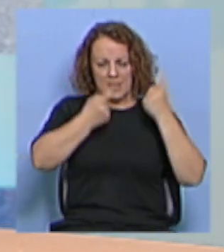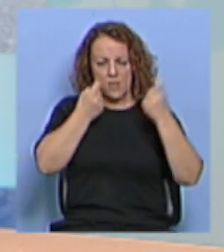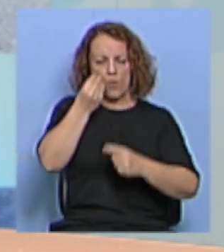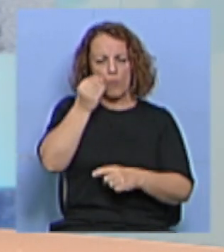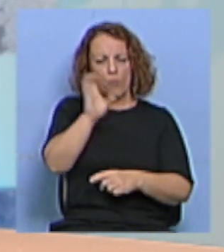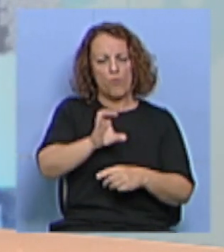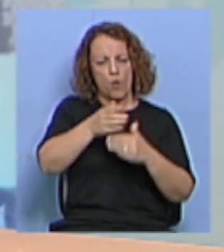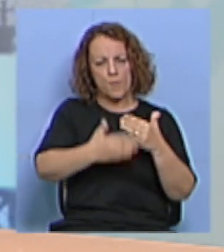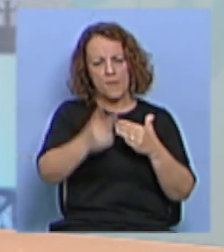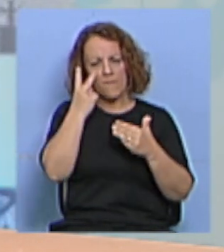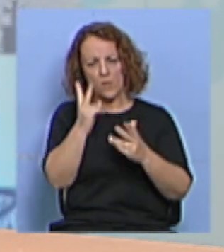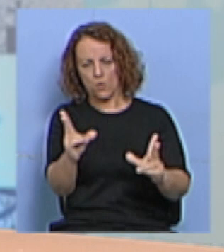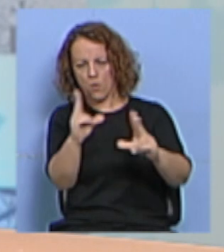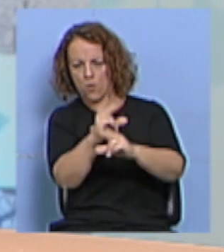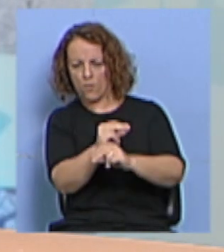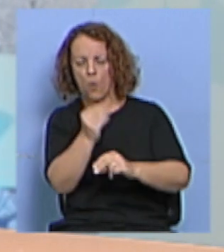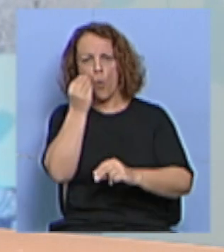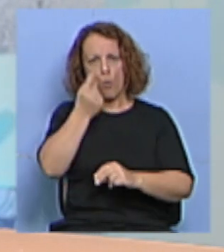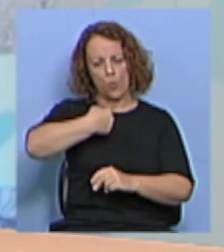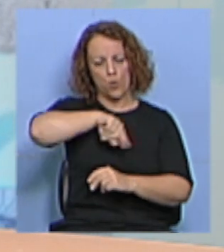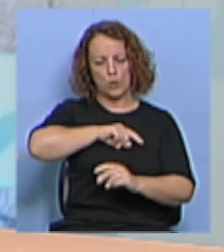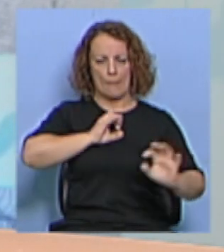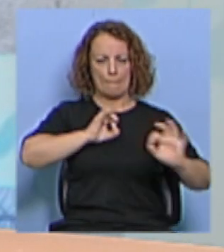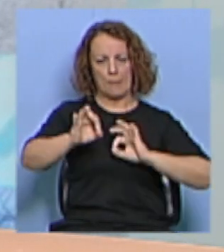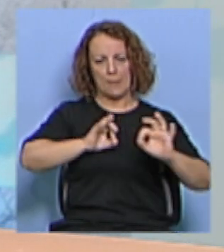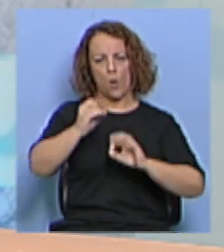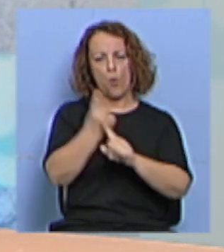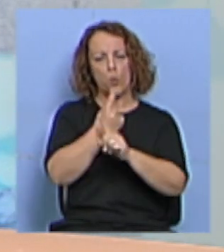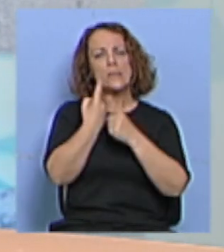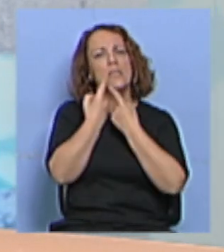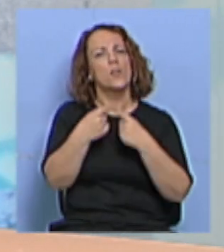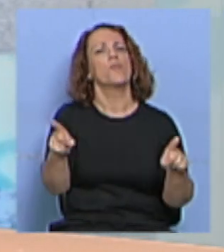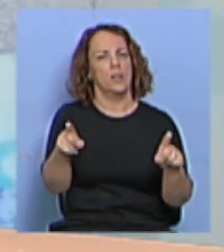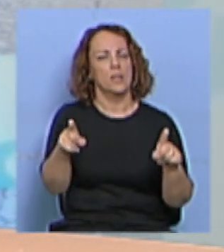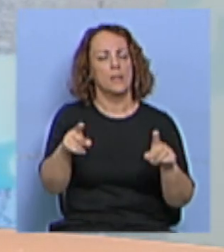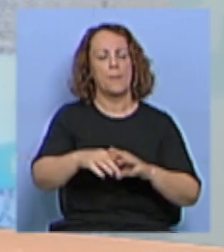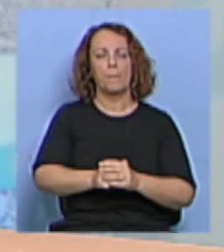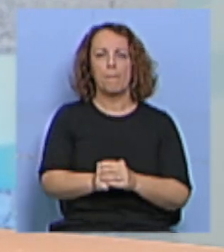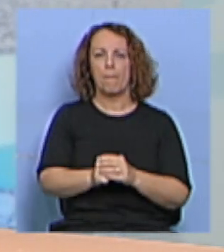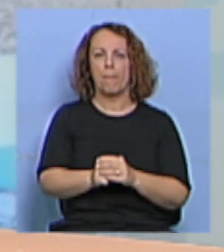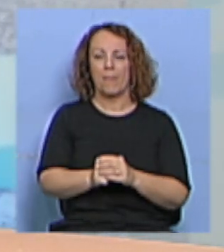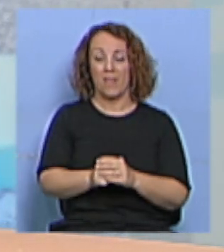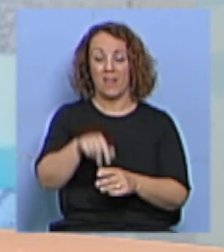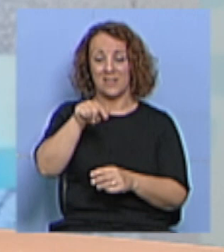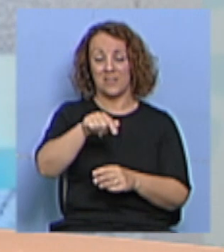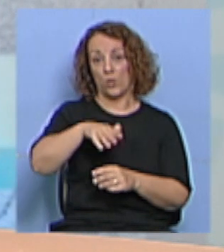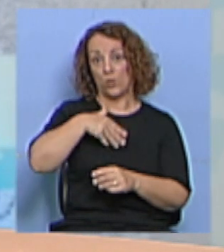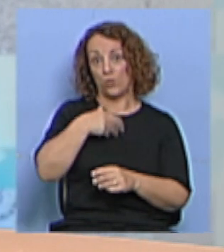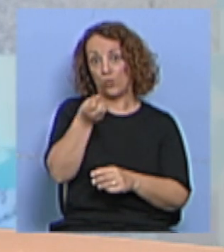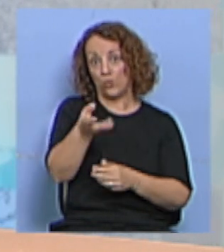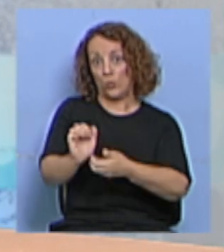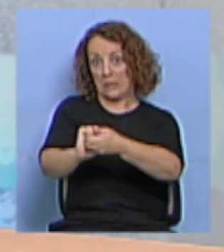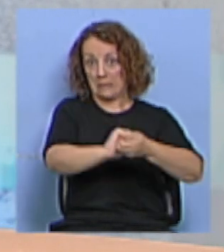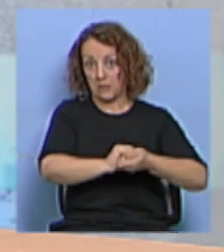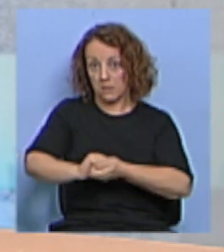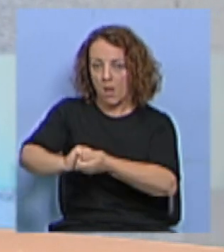capacidade para nos prepararmos para algo diferente. No que toca à solidariedade e à